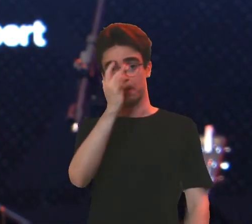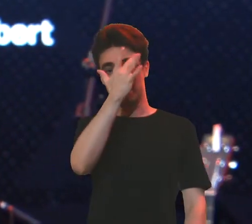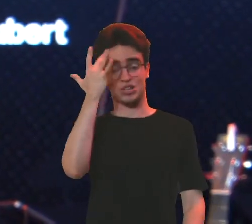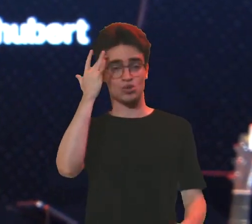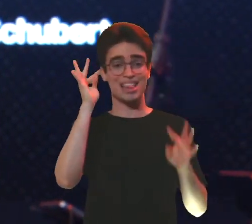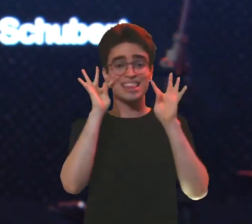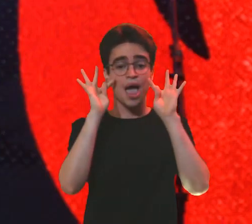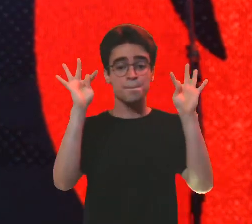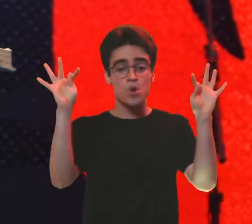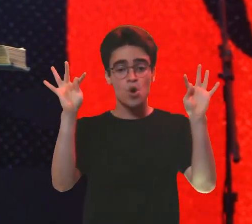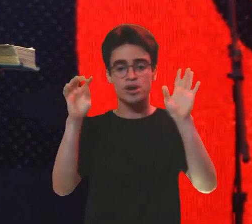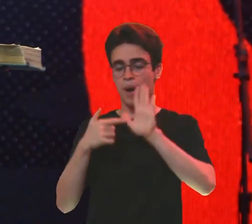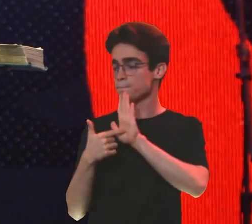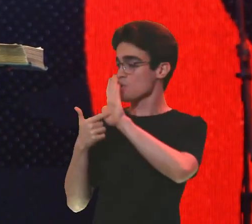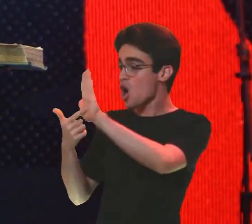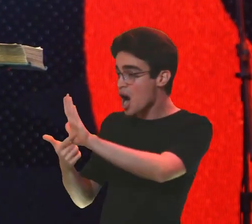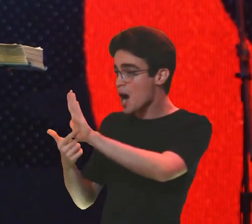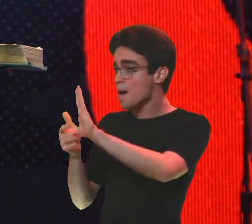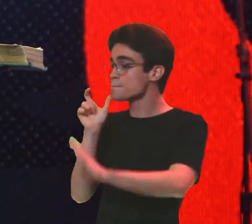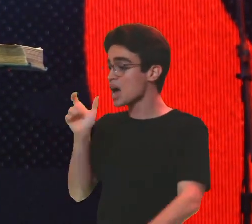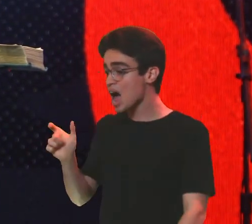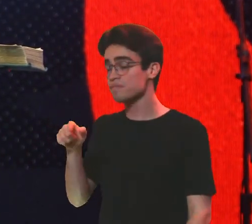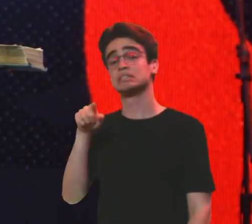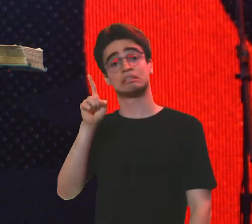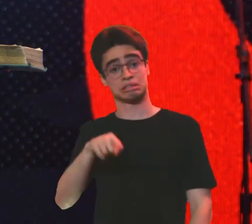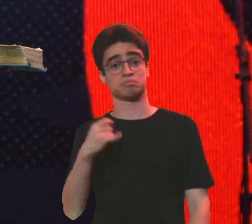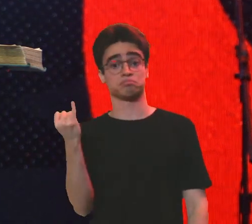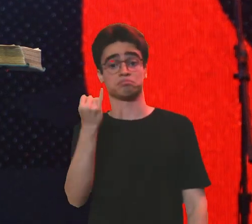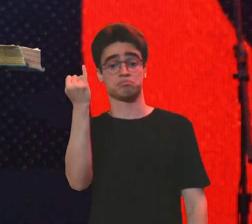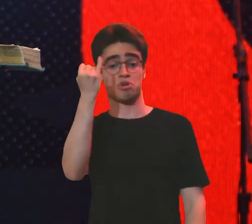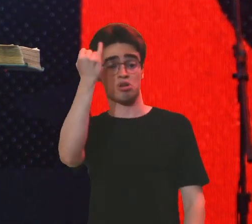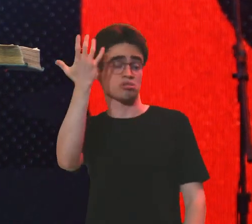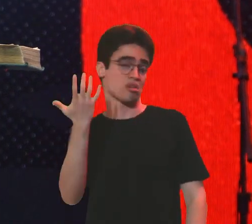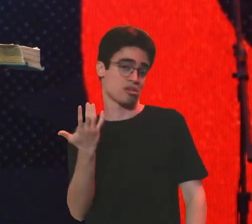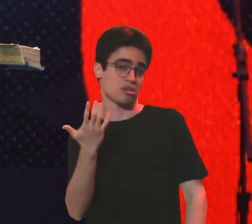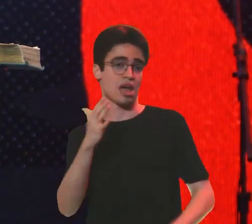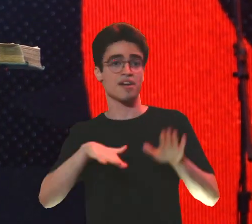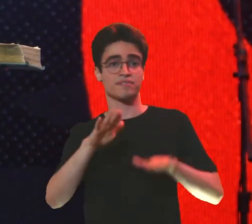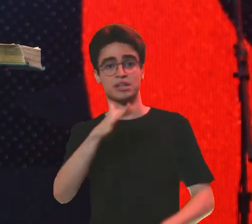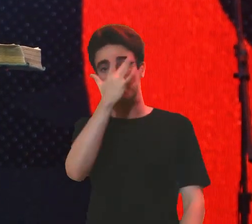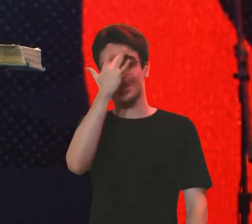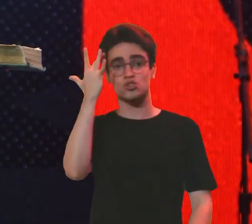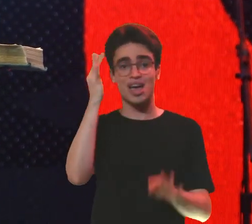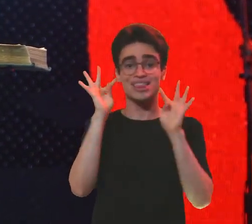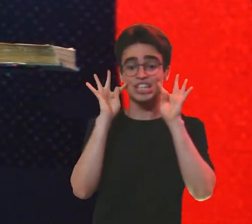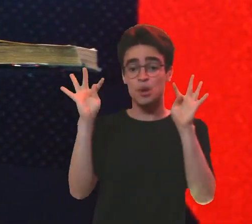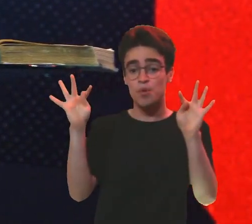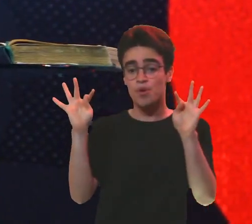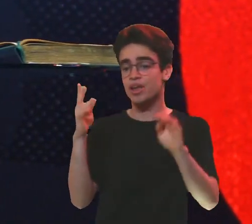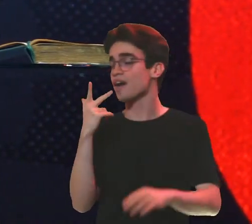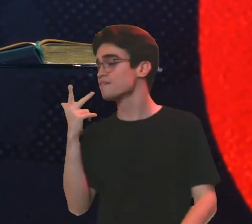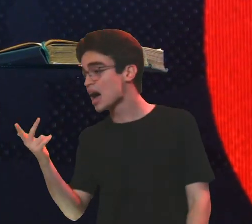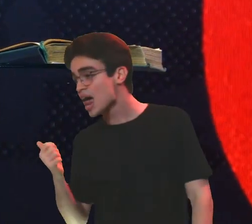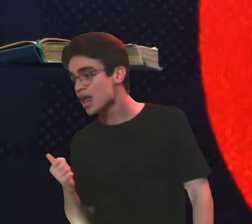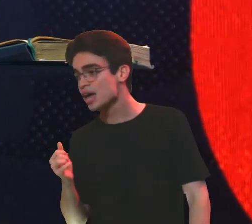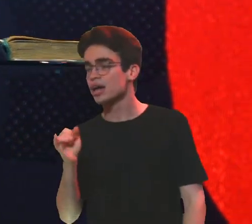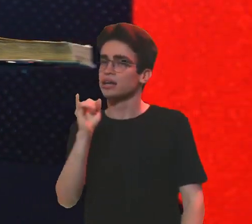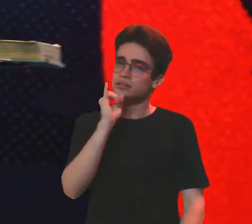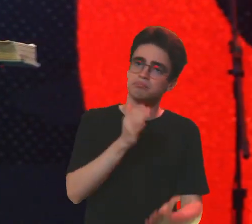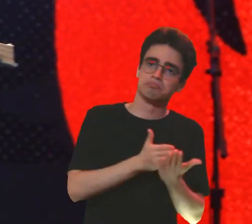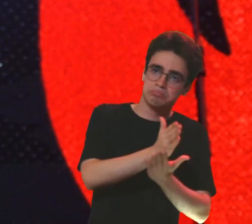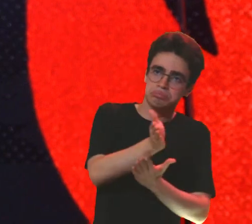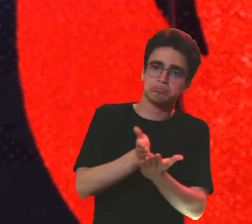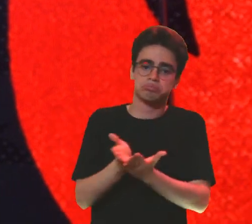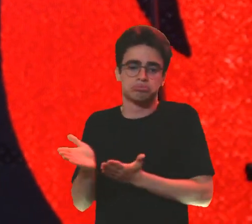no tribunal, ela é completamente levada em consideração, dependendo do que uma testemunha fala, vai para um lado, vai para o